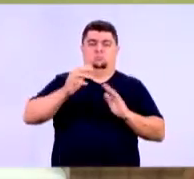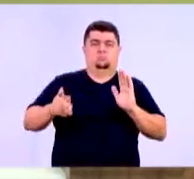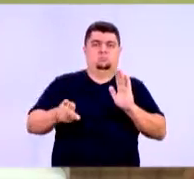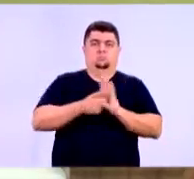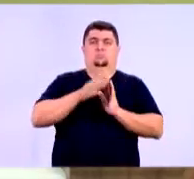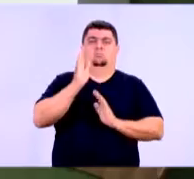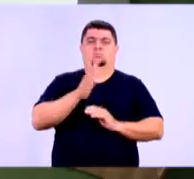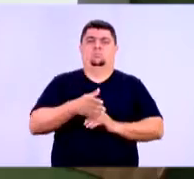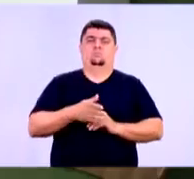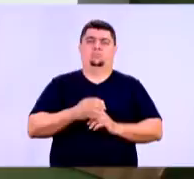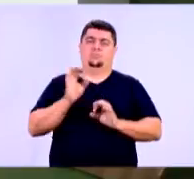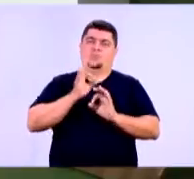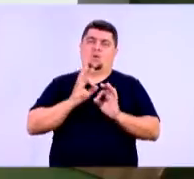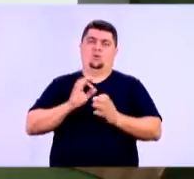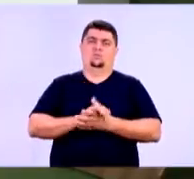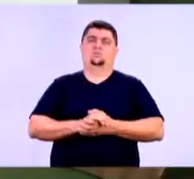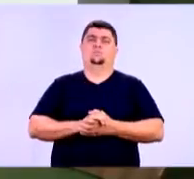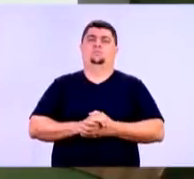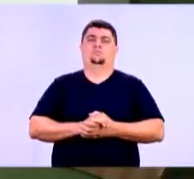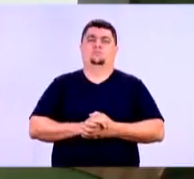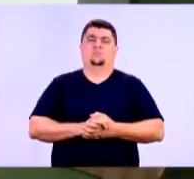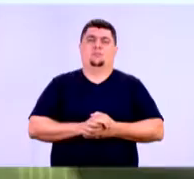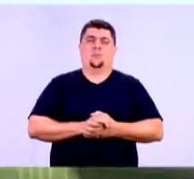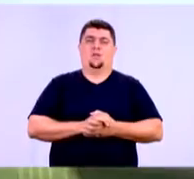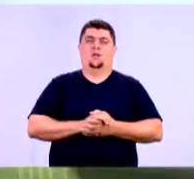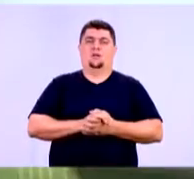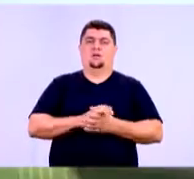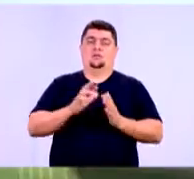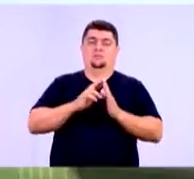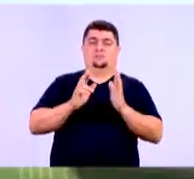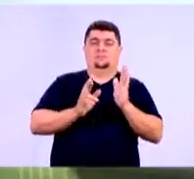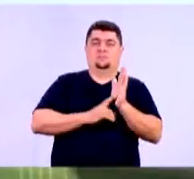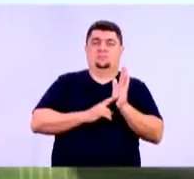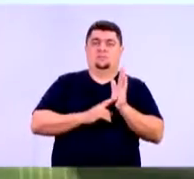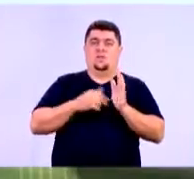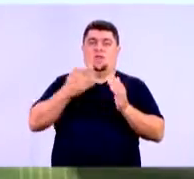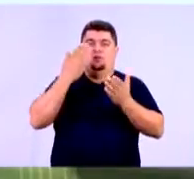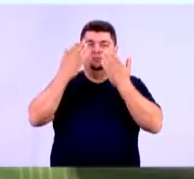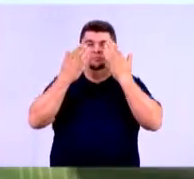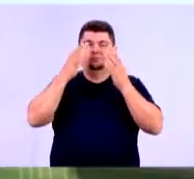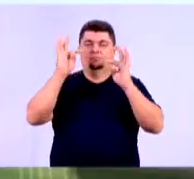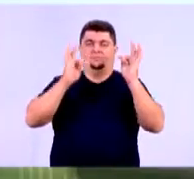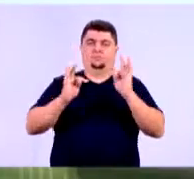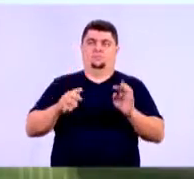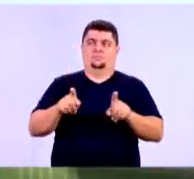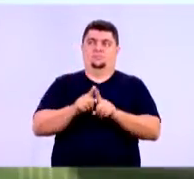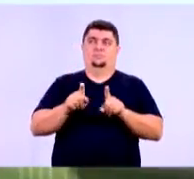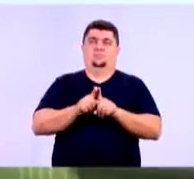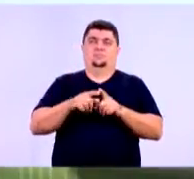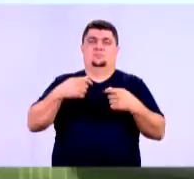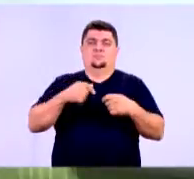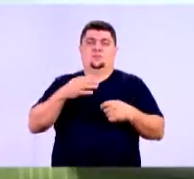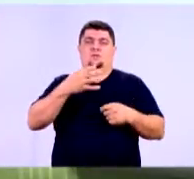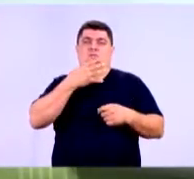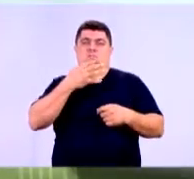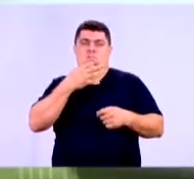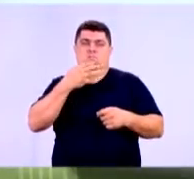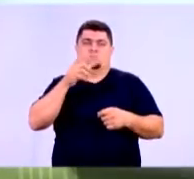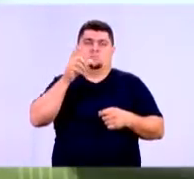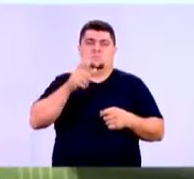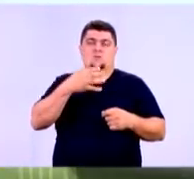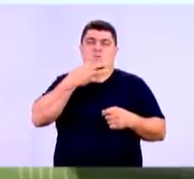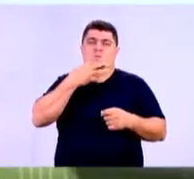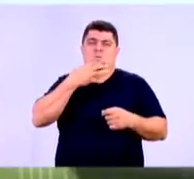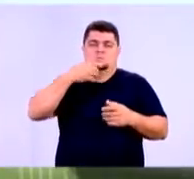risco. Ótimo, professor, né? O que a gente chama de burocracia também pode ser chamado de análise técnica. A gente tem que trazer o conhecimento técnico para melhorar